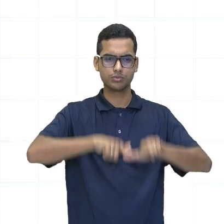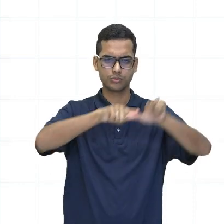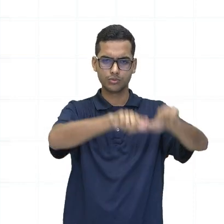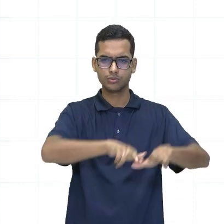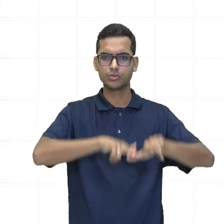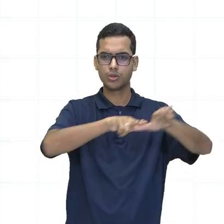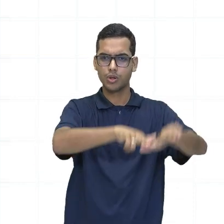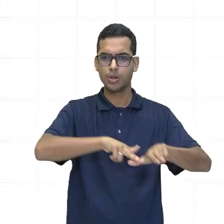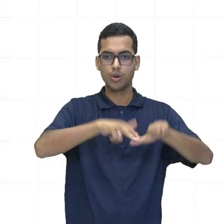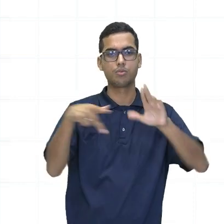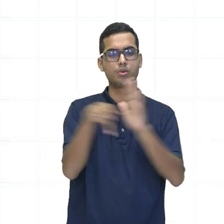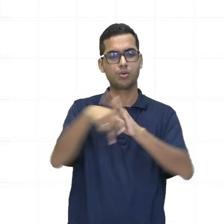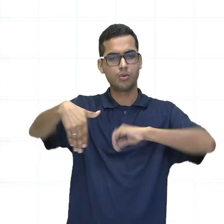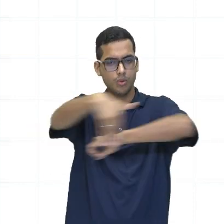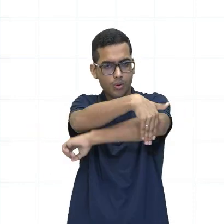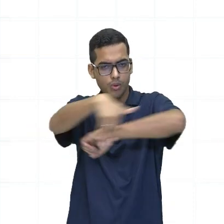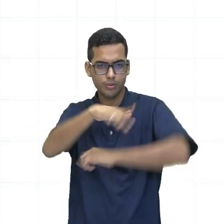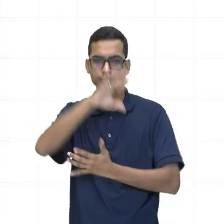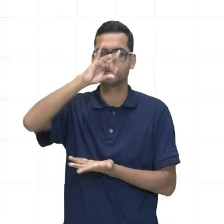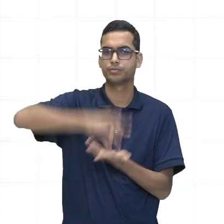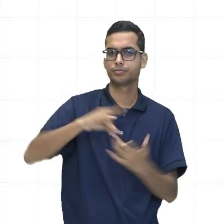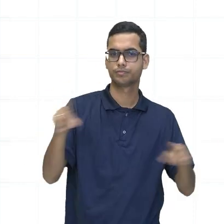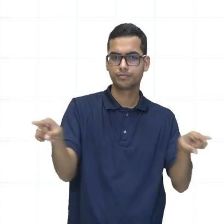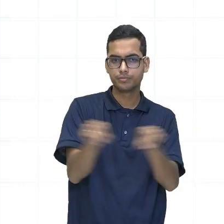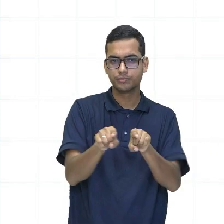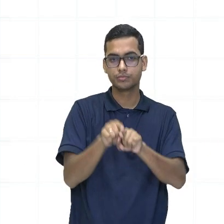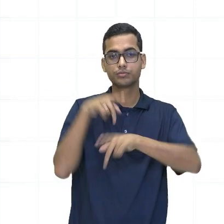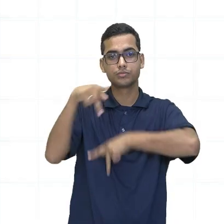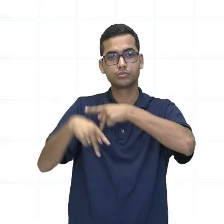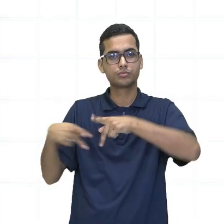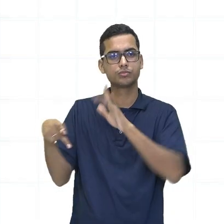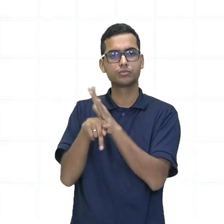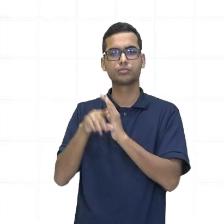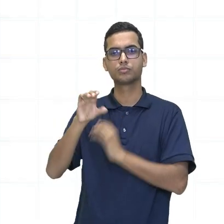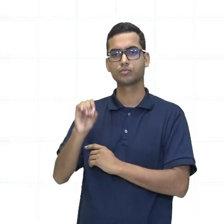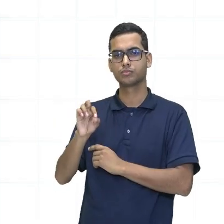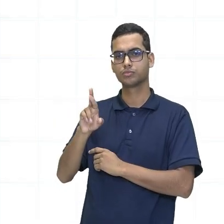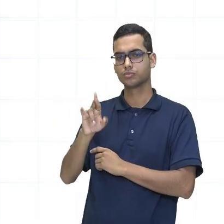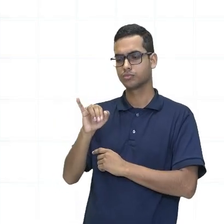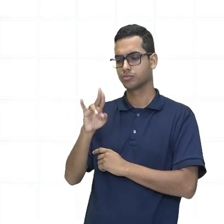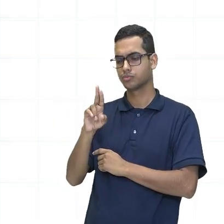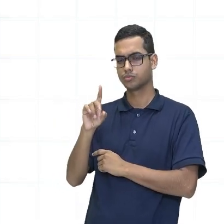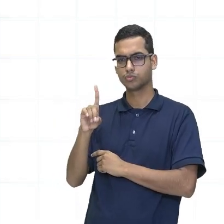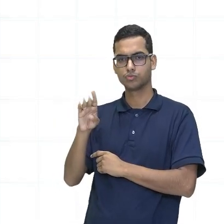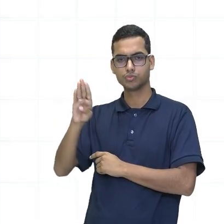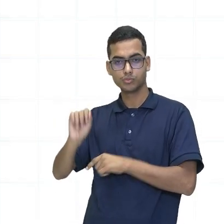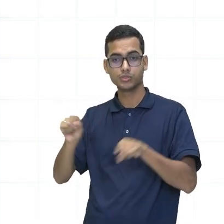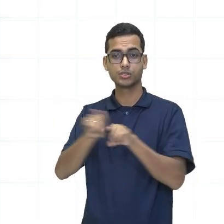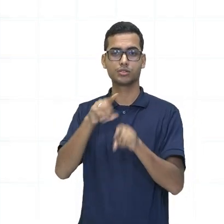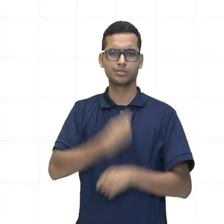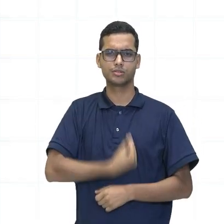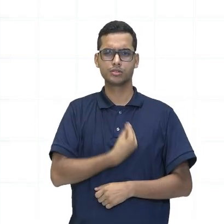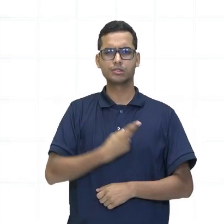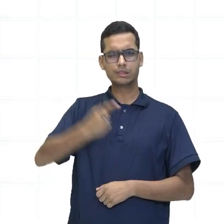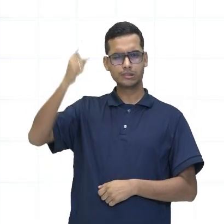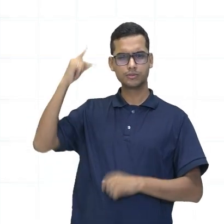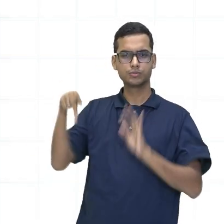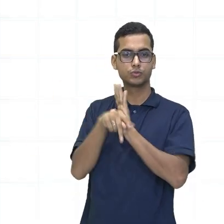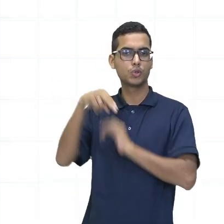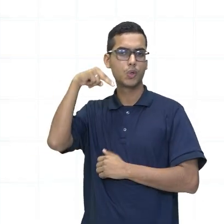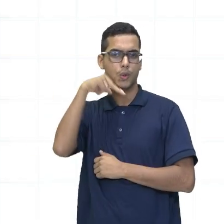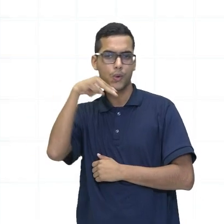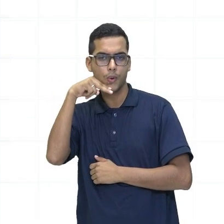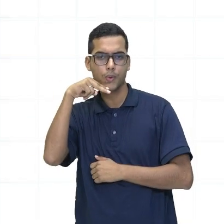povo Oriupá, que vive principalmente na Nigéria e no Benin, ambos da África.